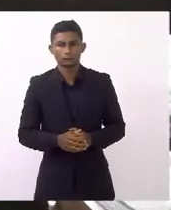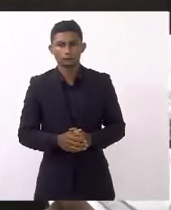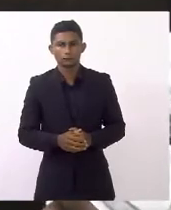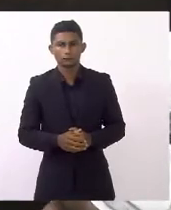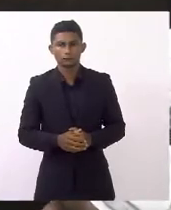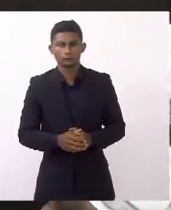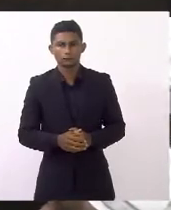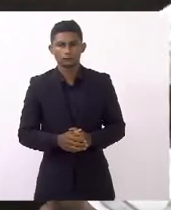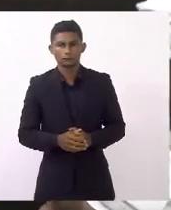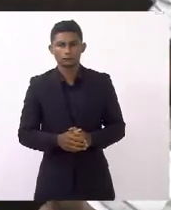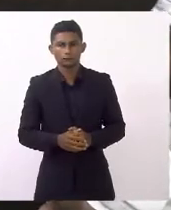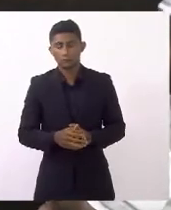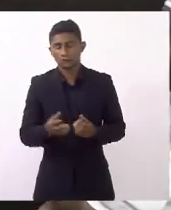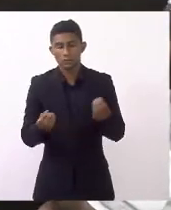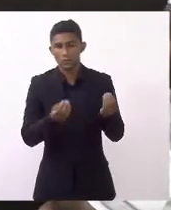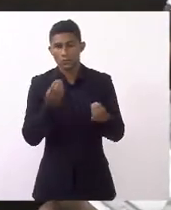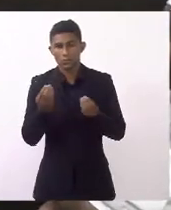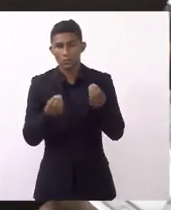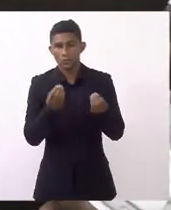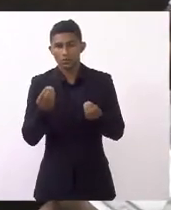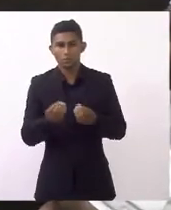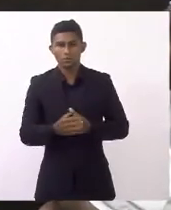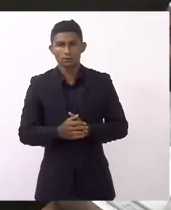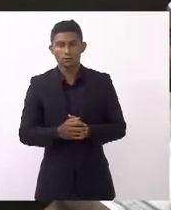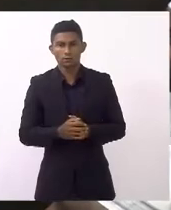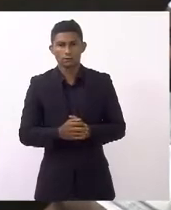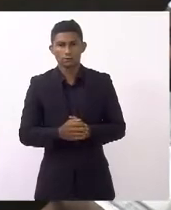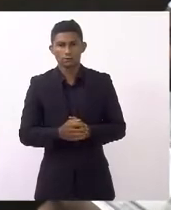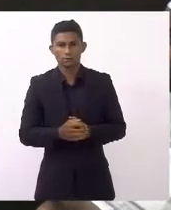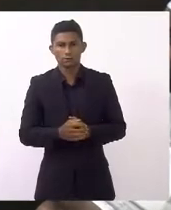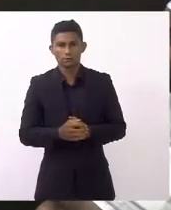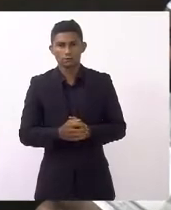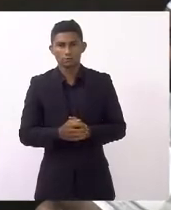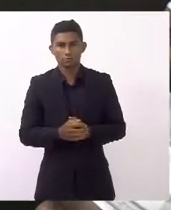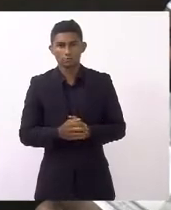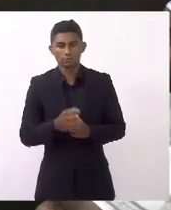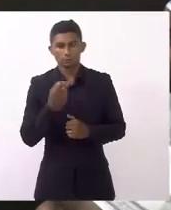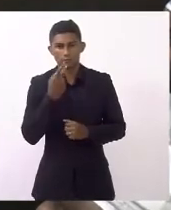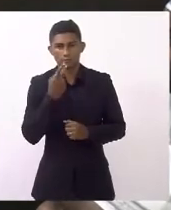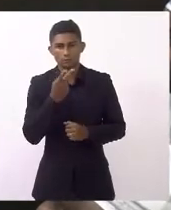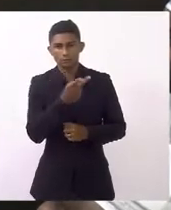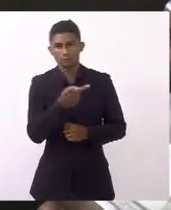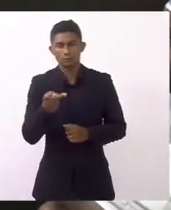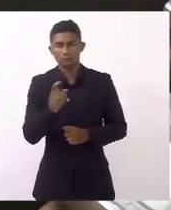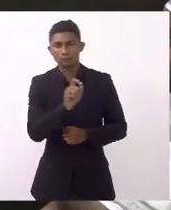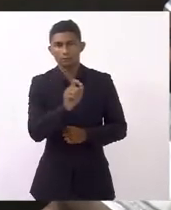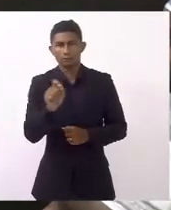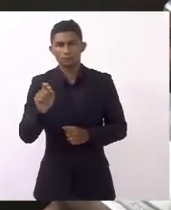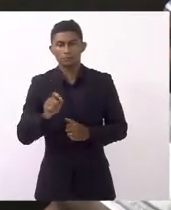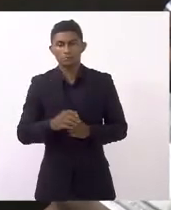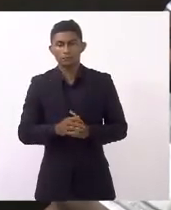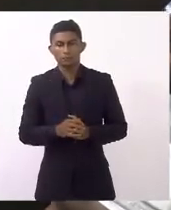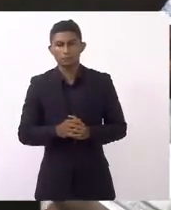E aí e eu também vamos dizer uma coisa para